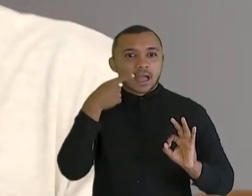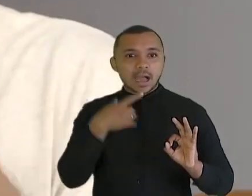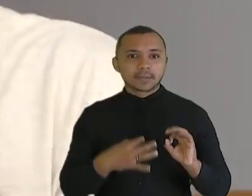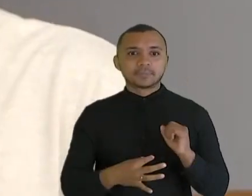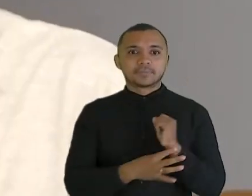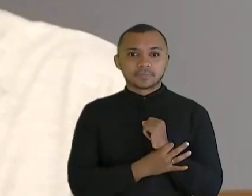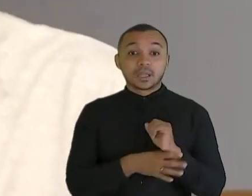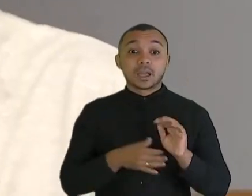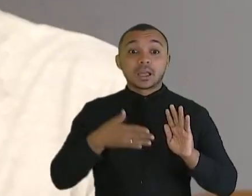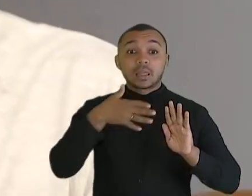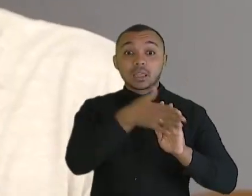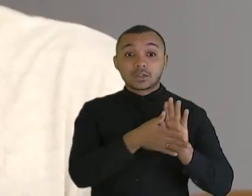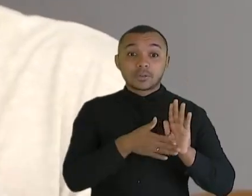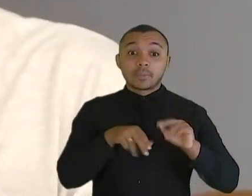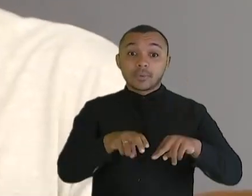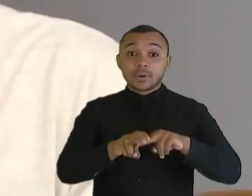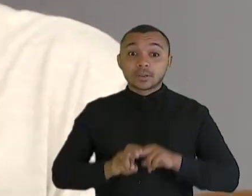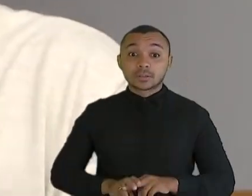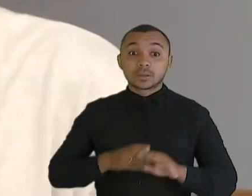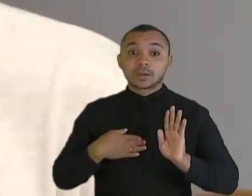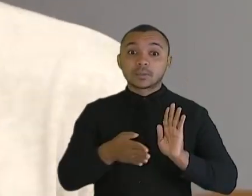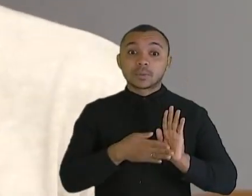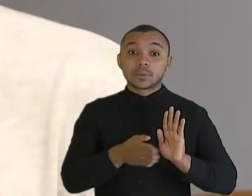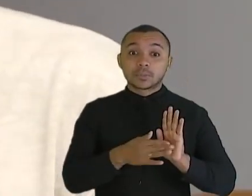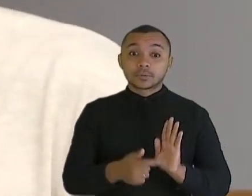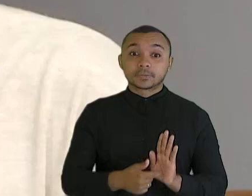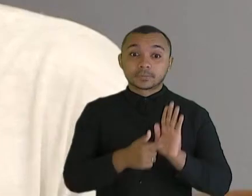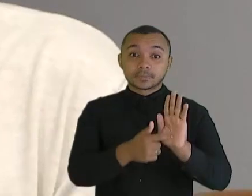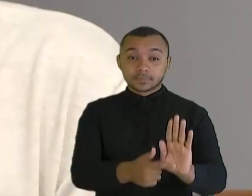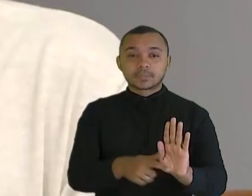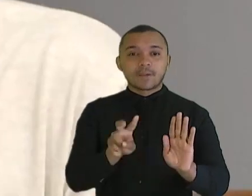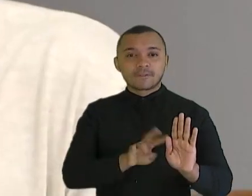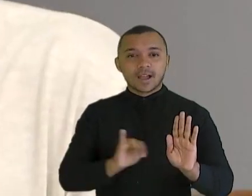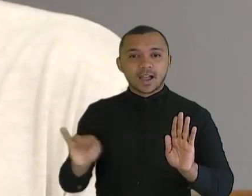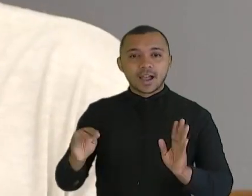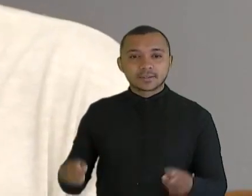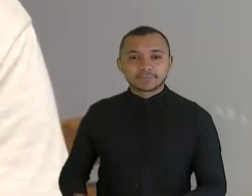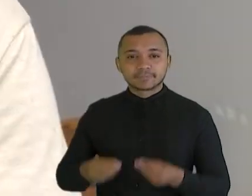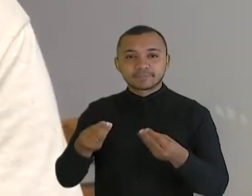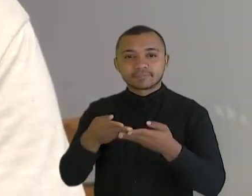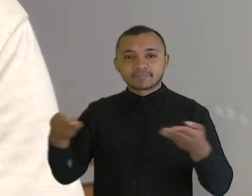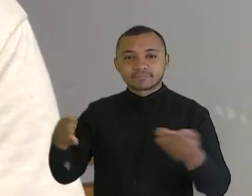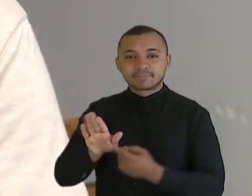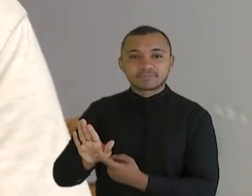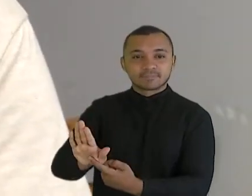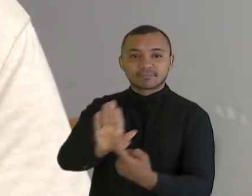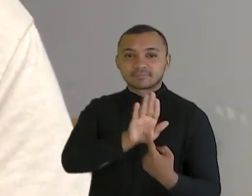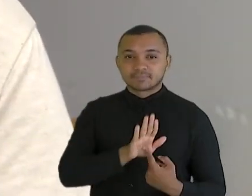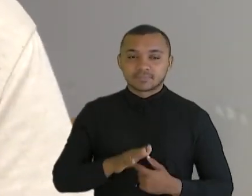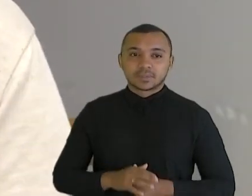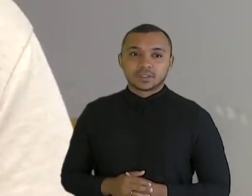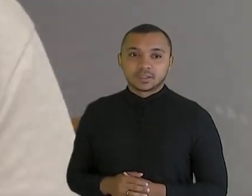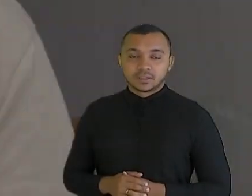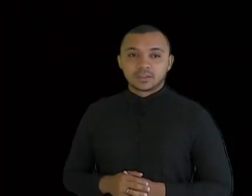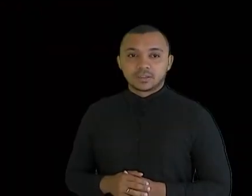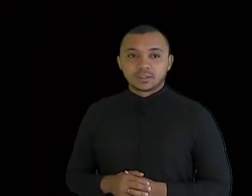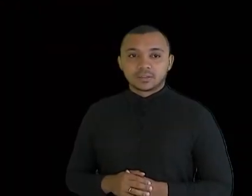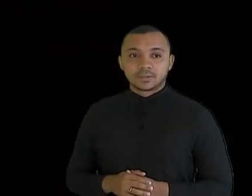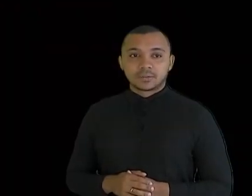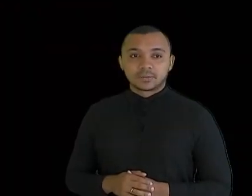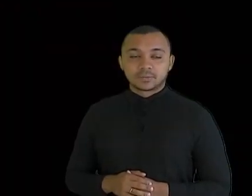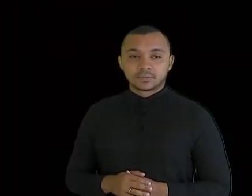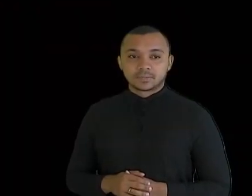E essa proposta que nós estamos levando pro palco, bem humorado, grandes possibilidades de riso.